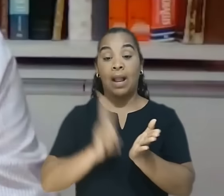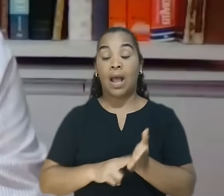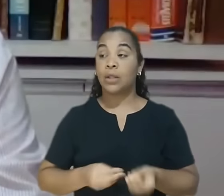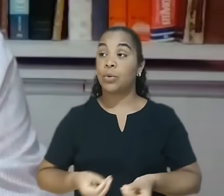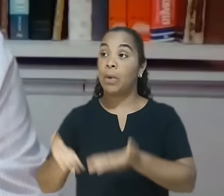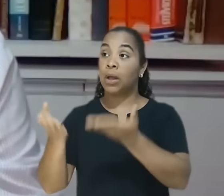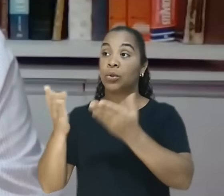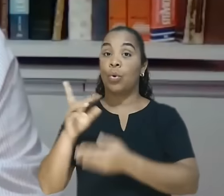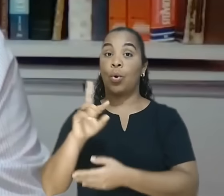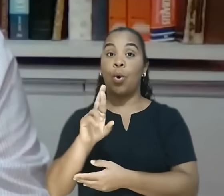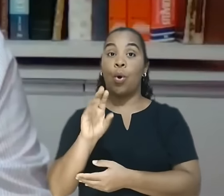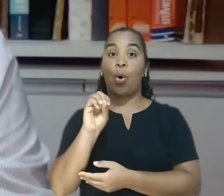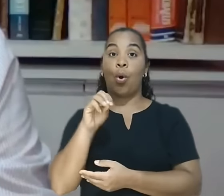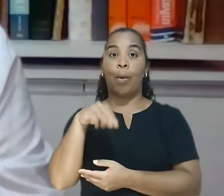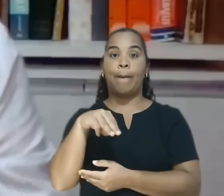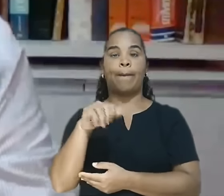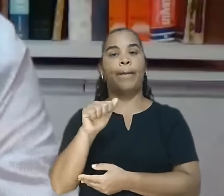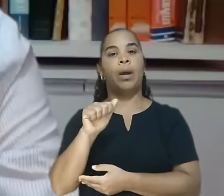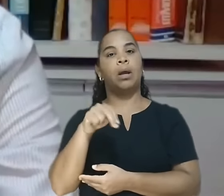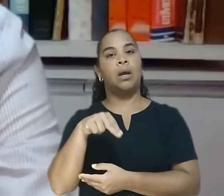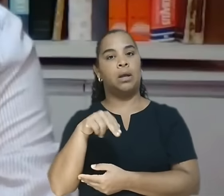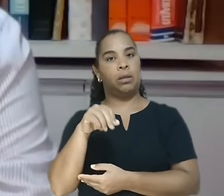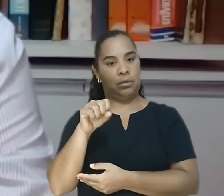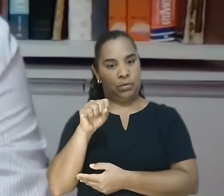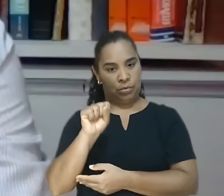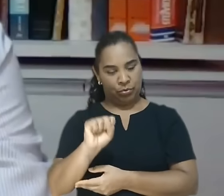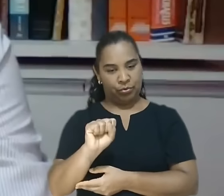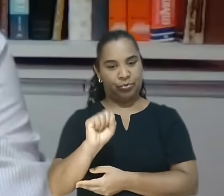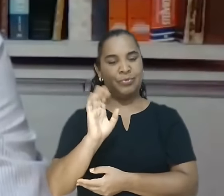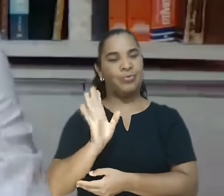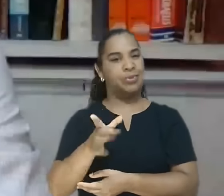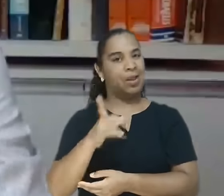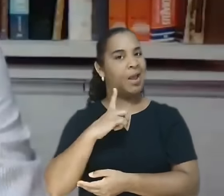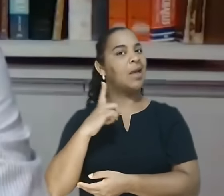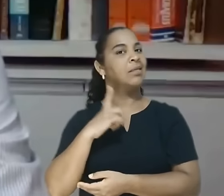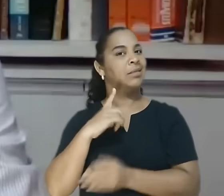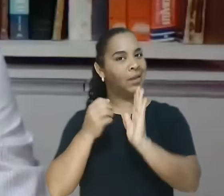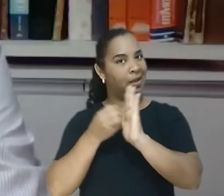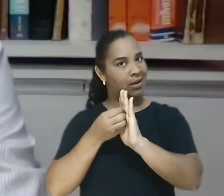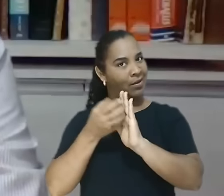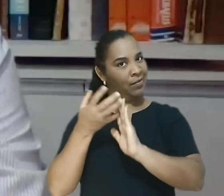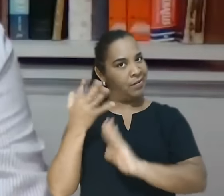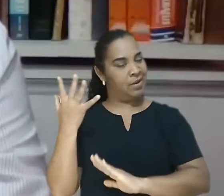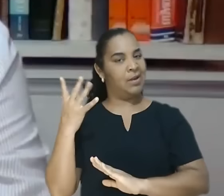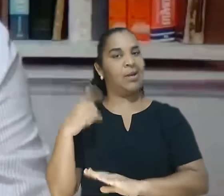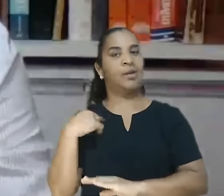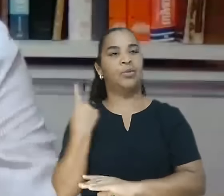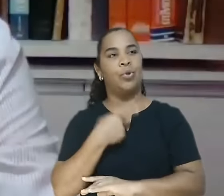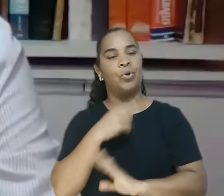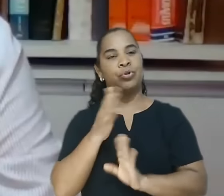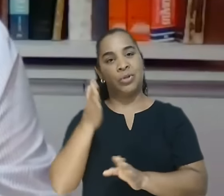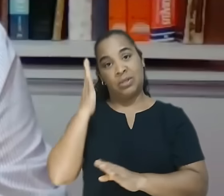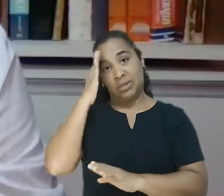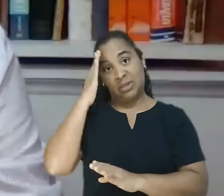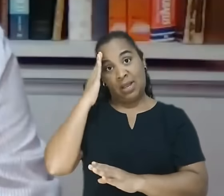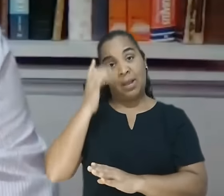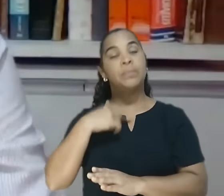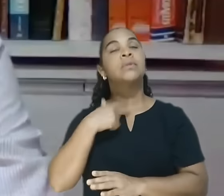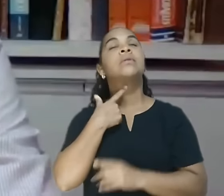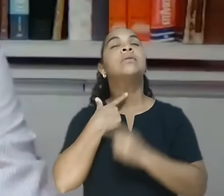dessas Cavernas Eu acho que em Curran Não tem mais Já fomos lá Bastante vezes Já procuramos Para onde passamos Temos uma sede De